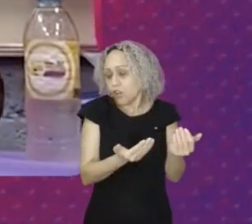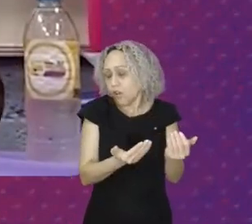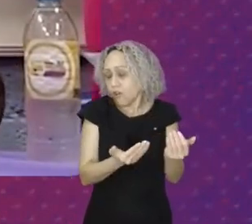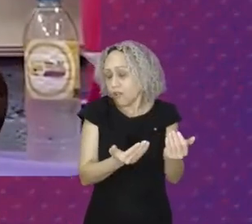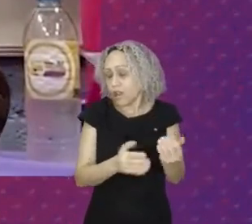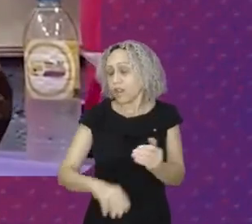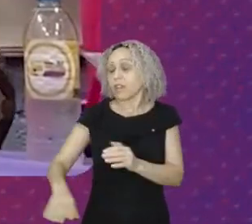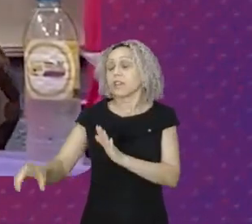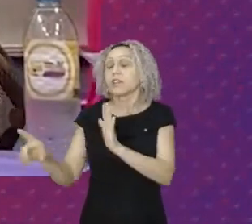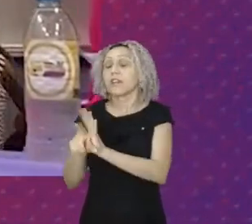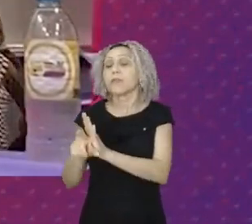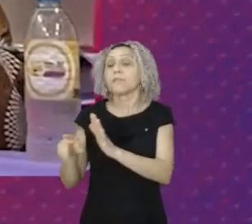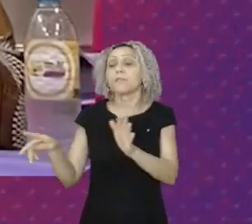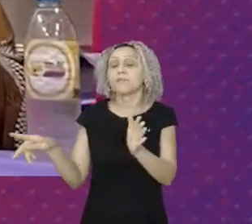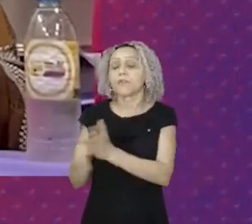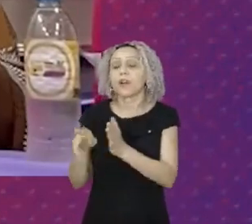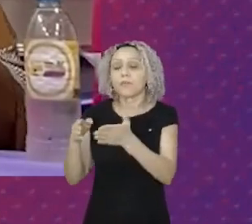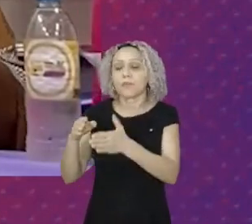judiciário,